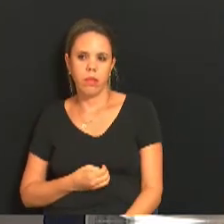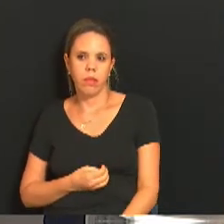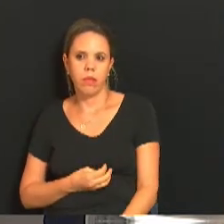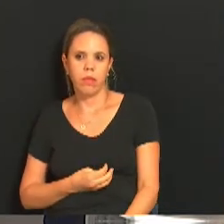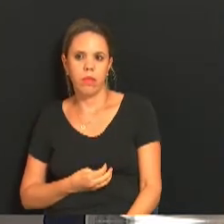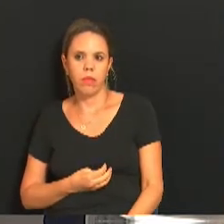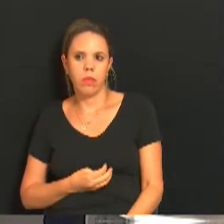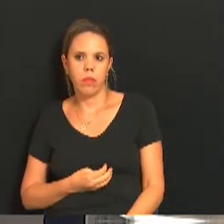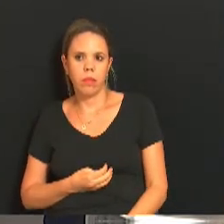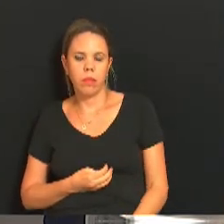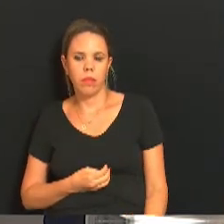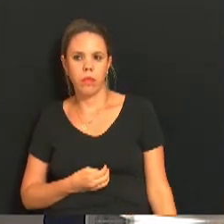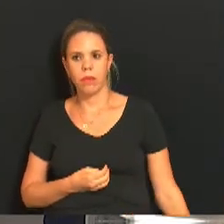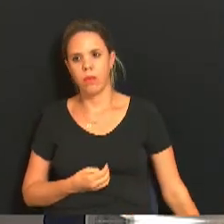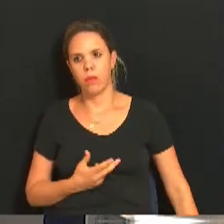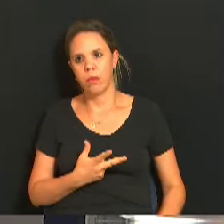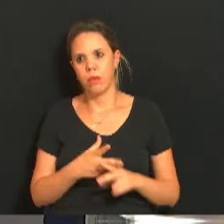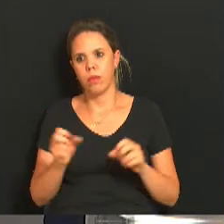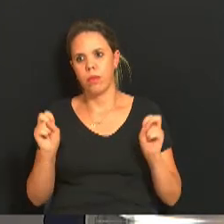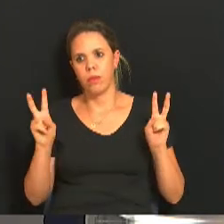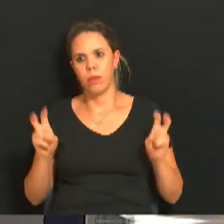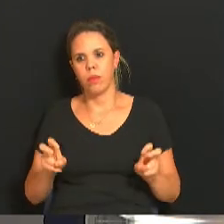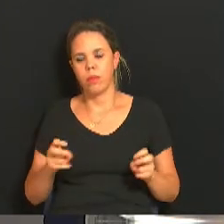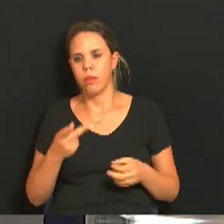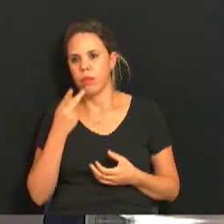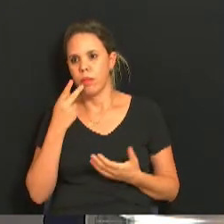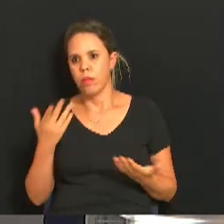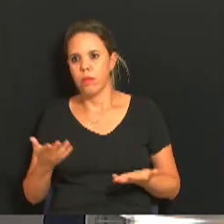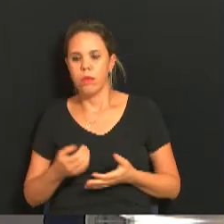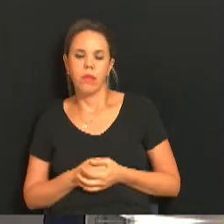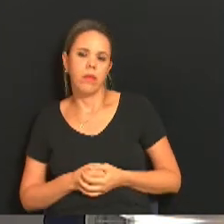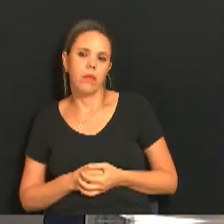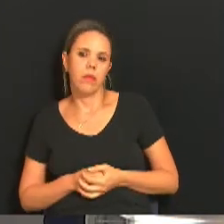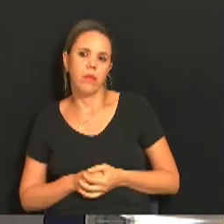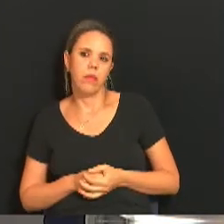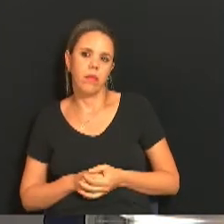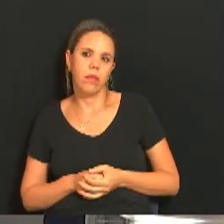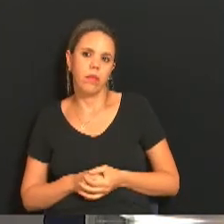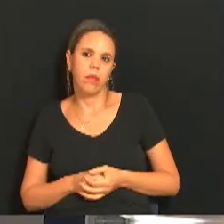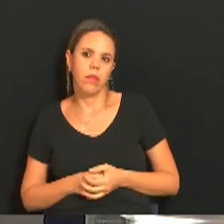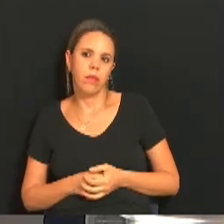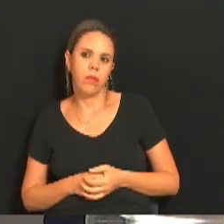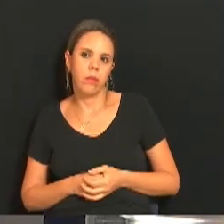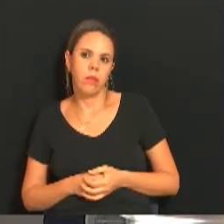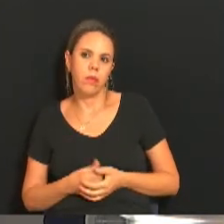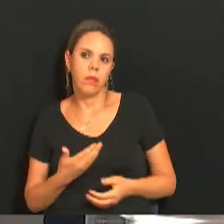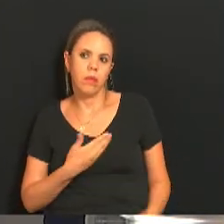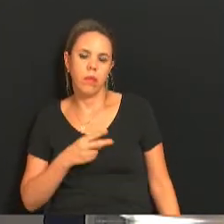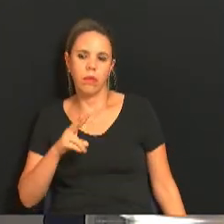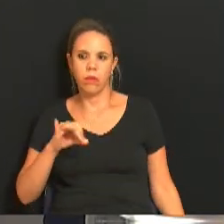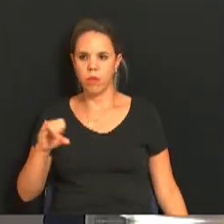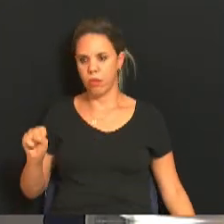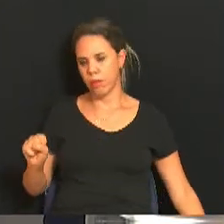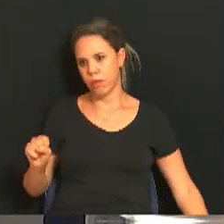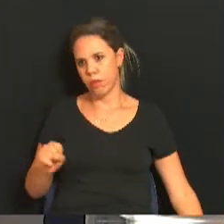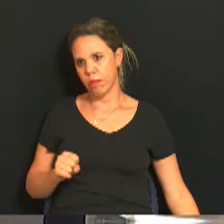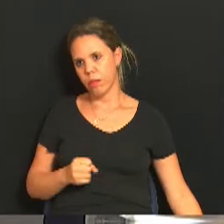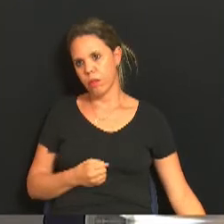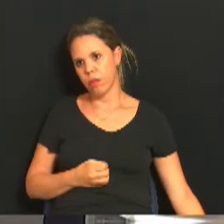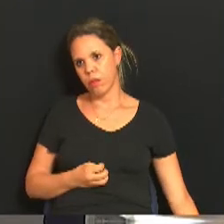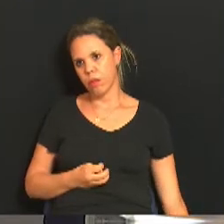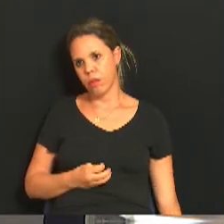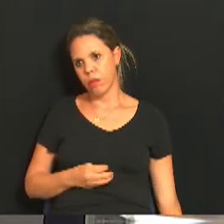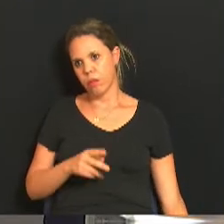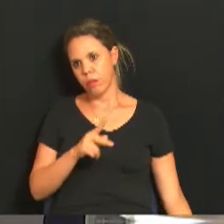esse esse assunto eu passo agora a palavra aos ou meu ao vivo e em directo